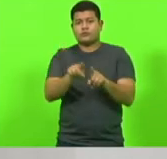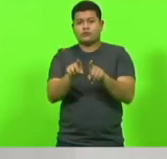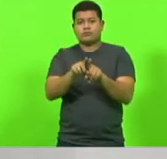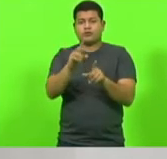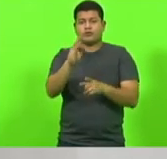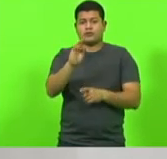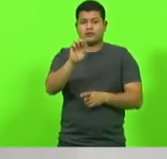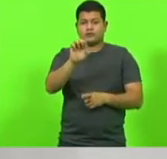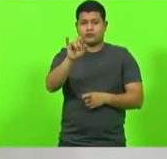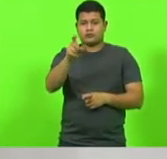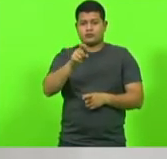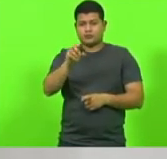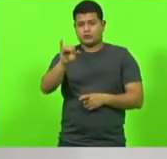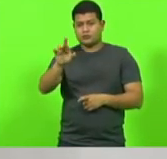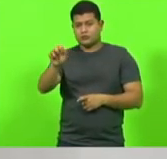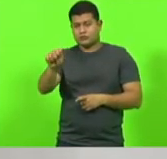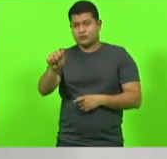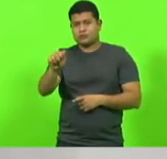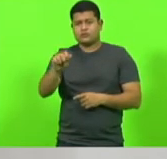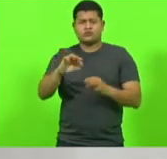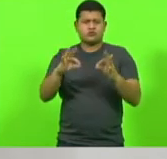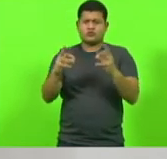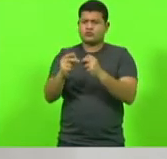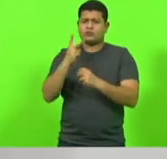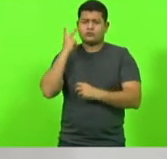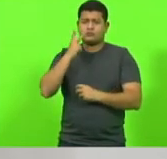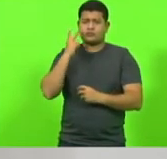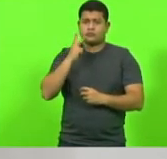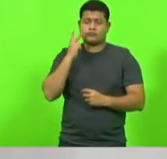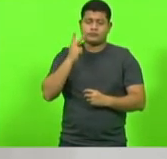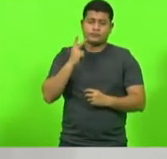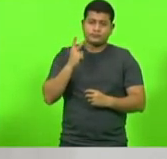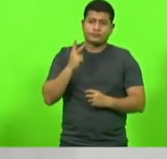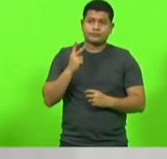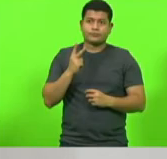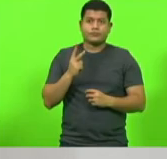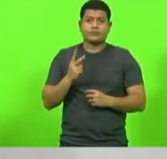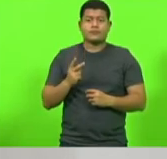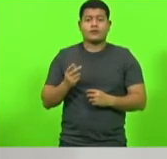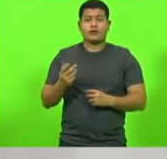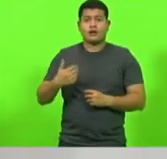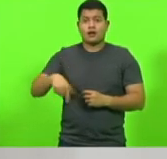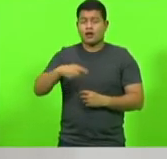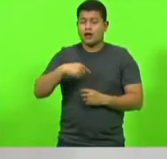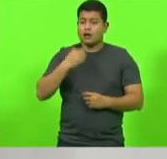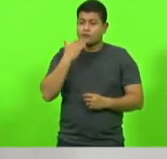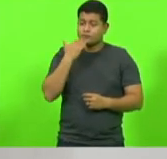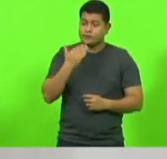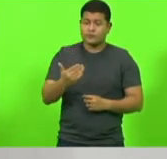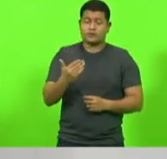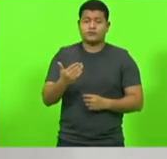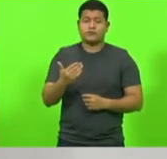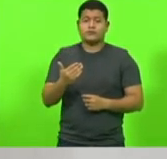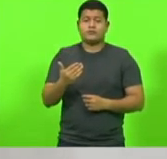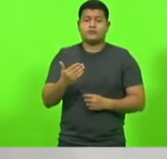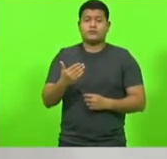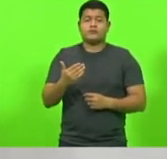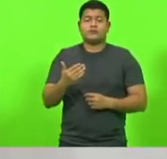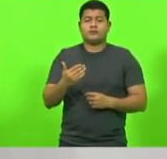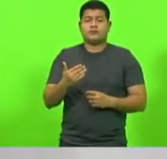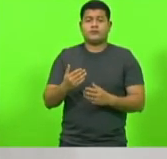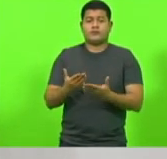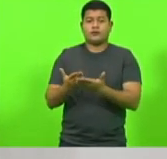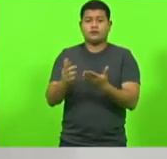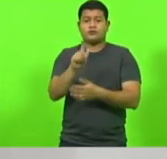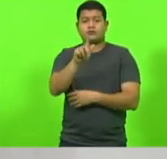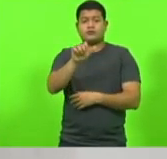Teixeira, todos os vereadores nos fizeram essa solicitação, Vilmar